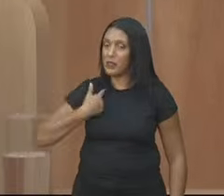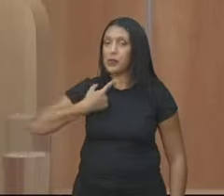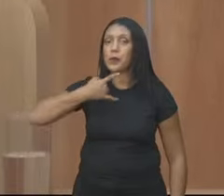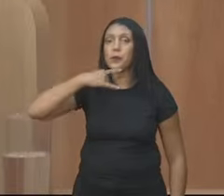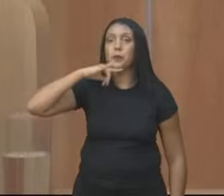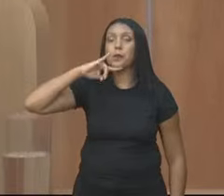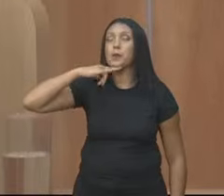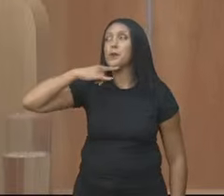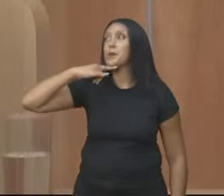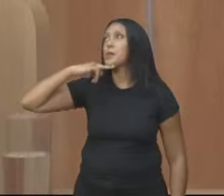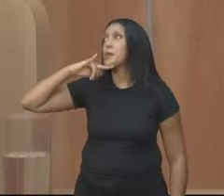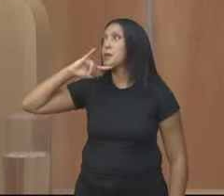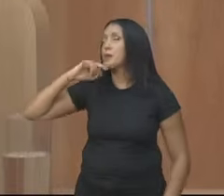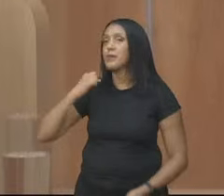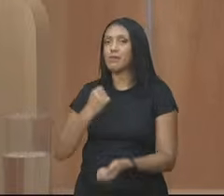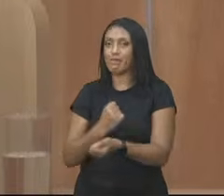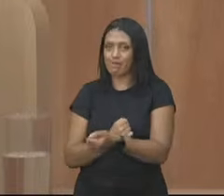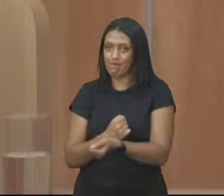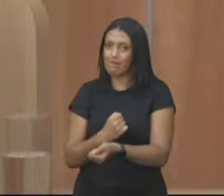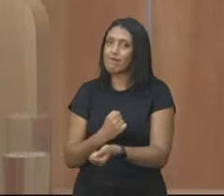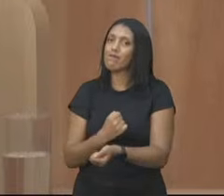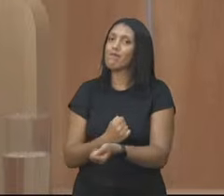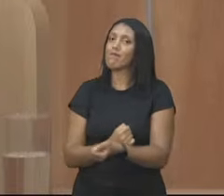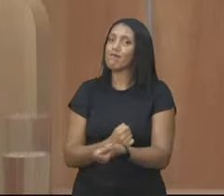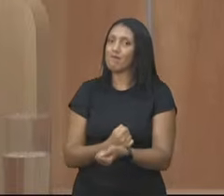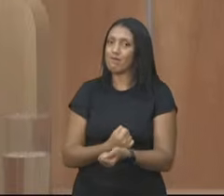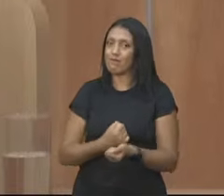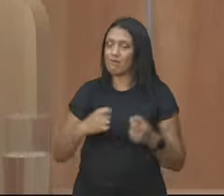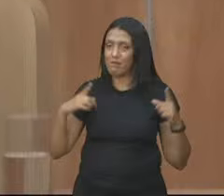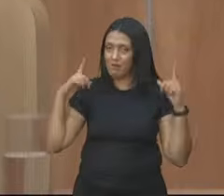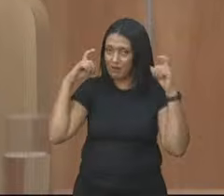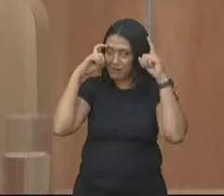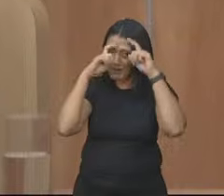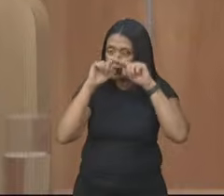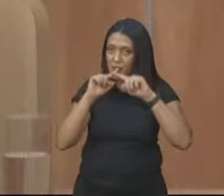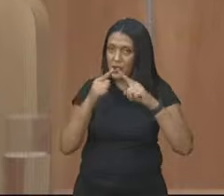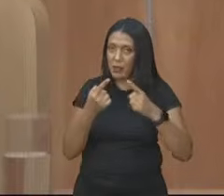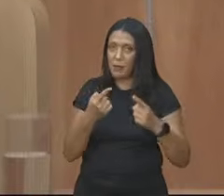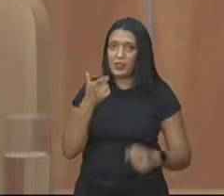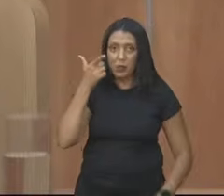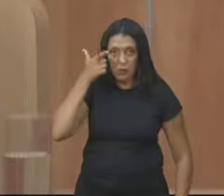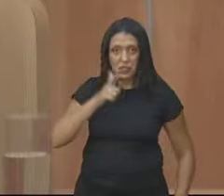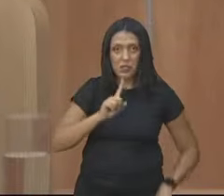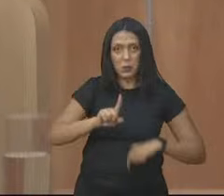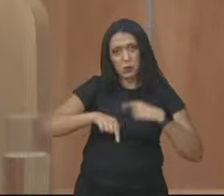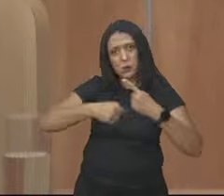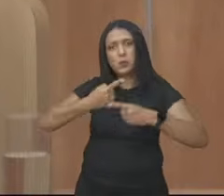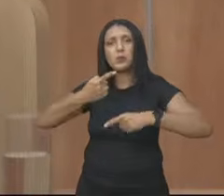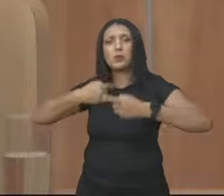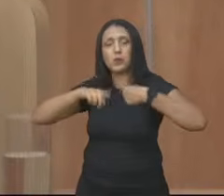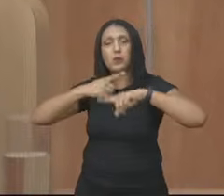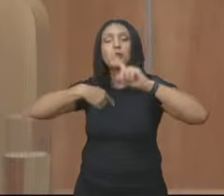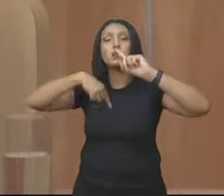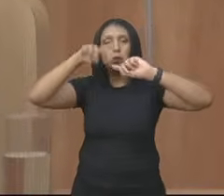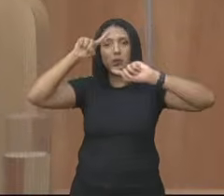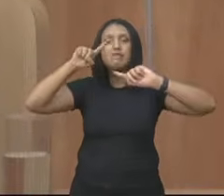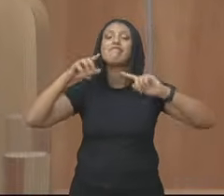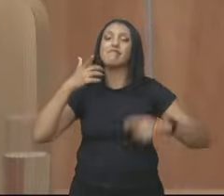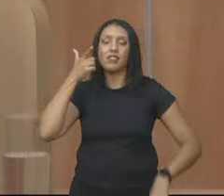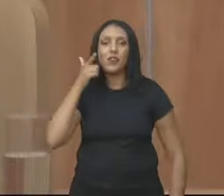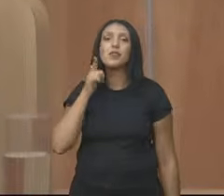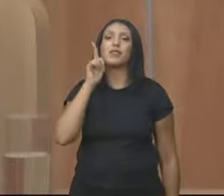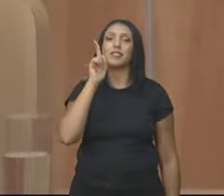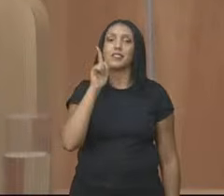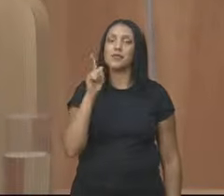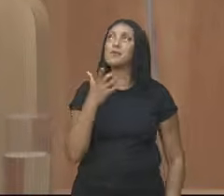se livrar de uma bebida, de uma droga. Mas eu sempre tive meu comportamento, mas eu queria largar a bebida,